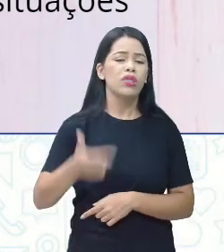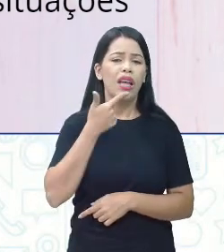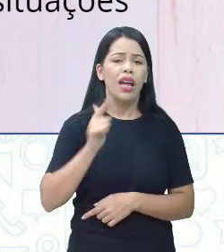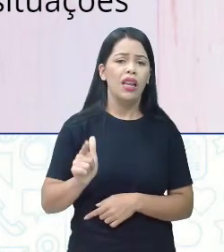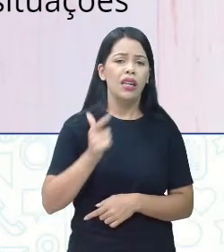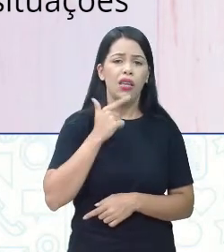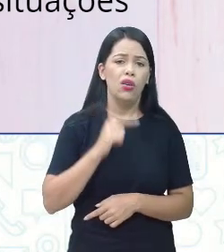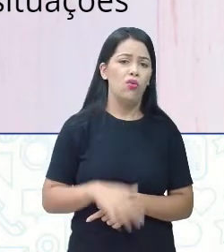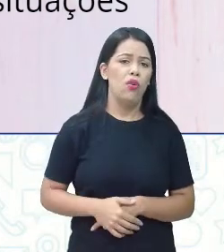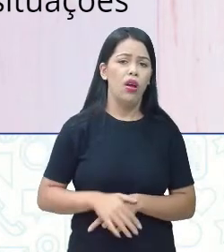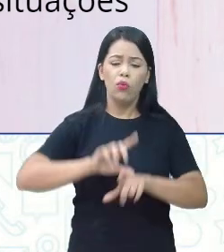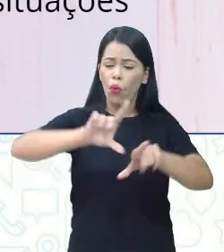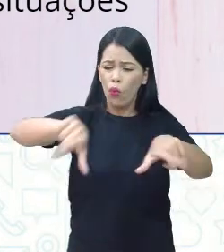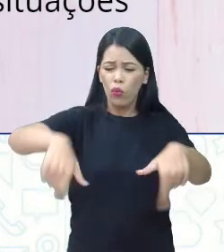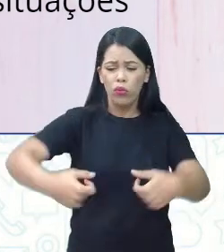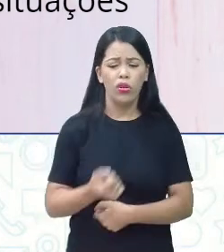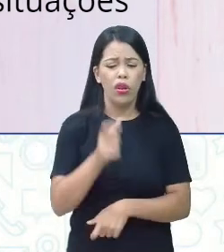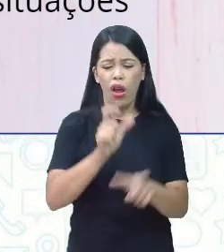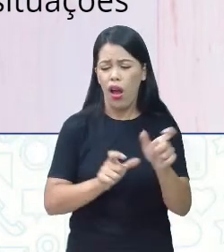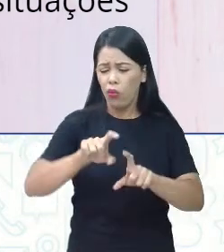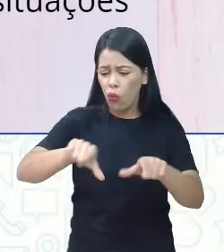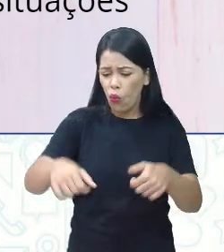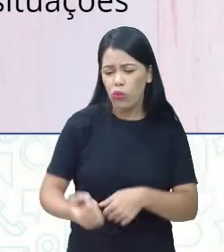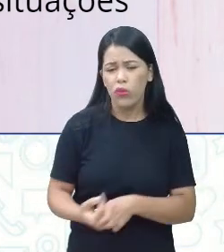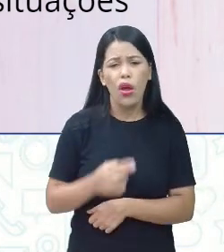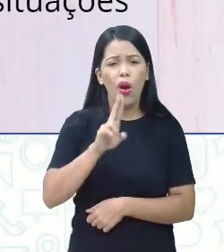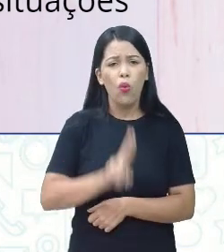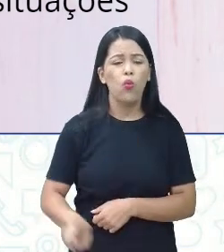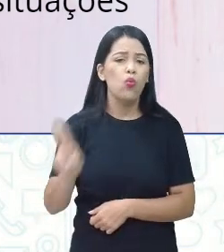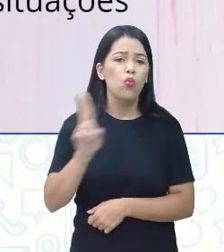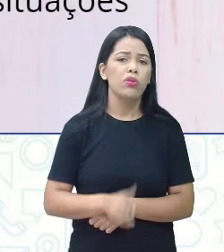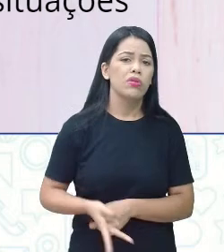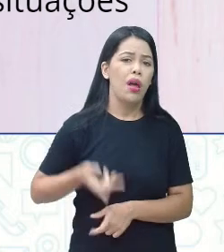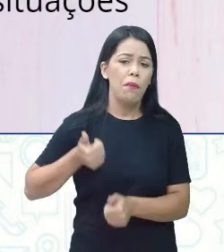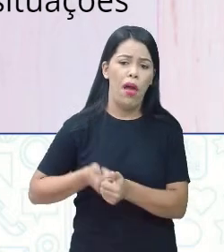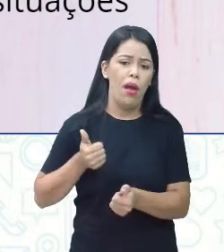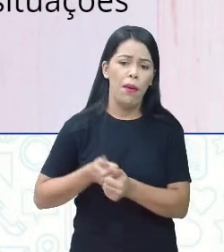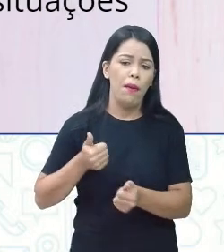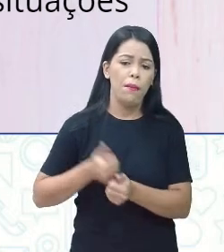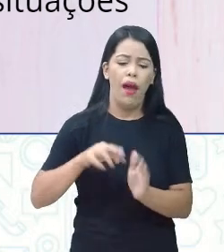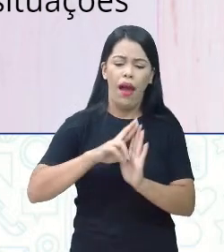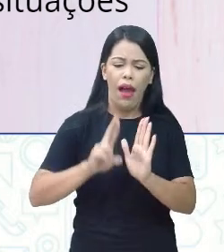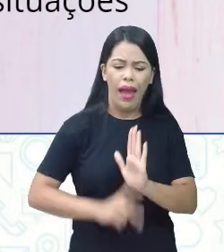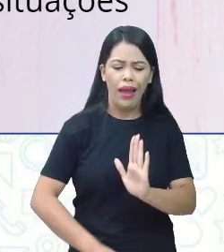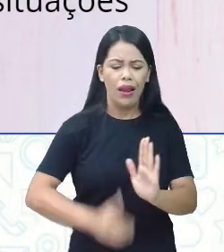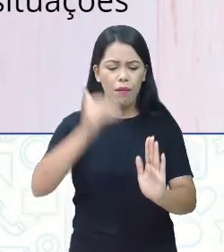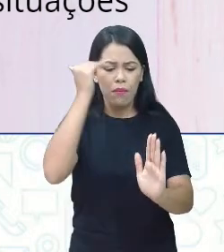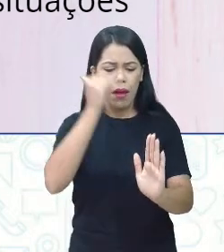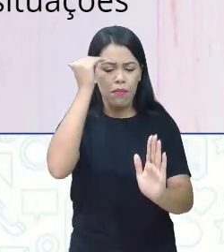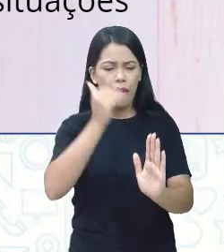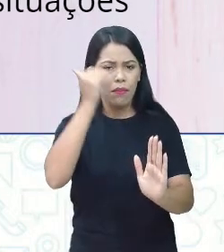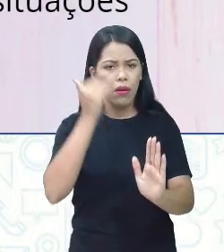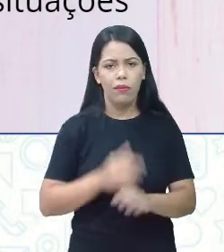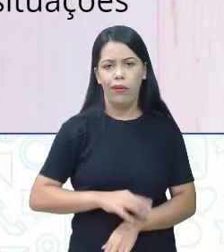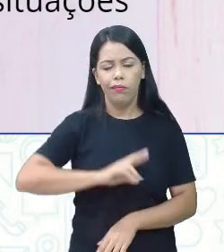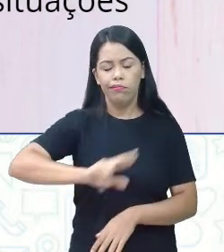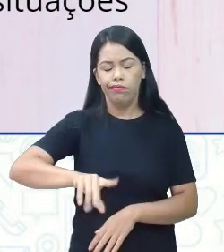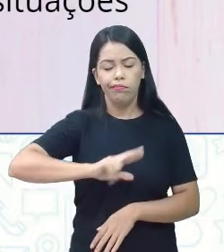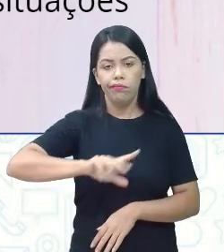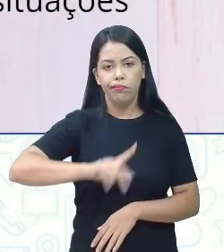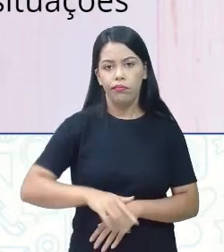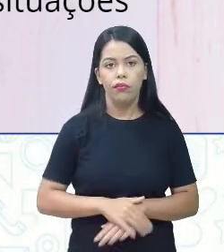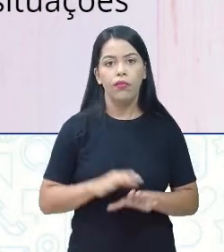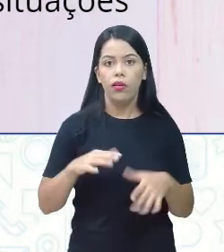segue rigorosamente todas as orientações gramaticais. Até mesmo os falantes das variedades urbanas